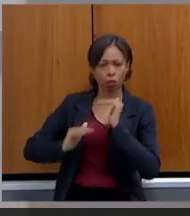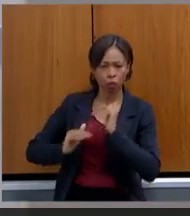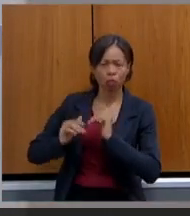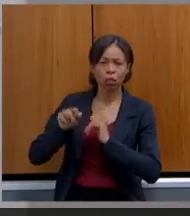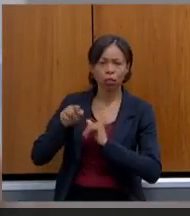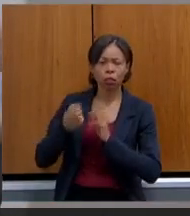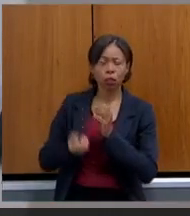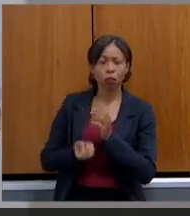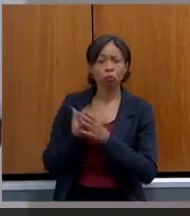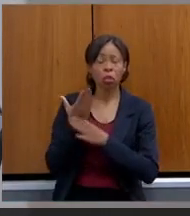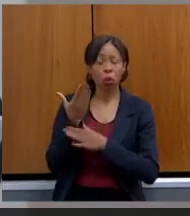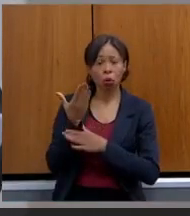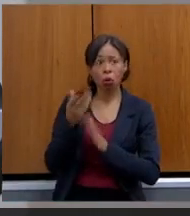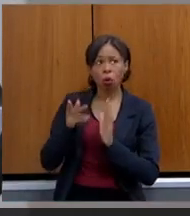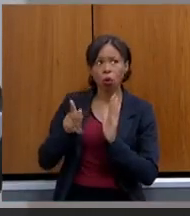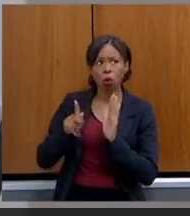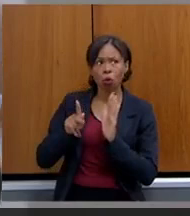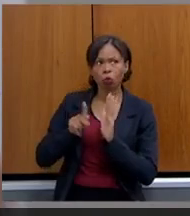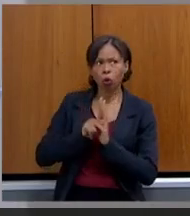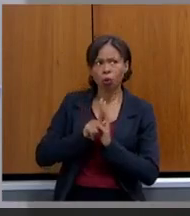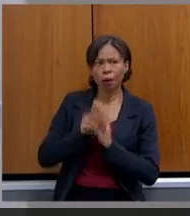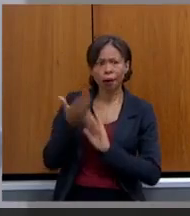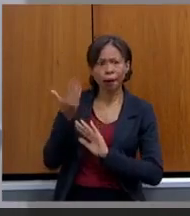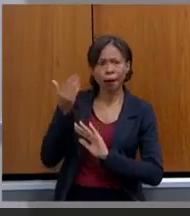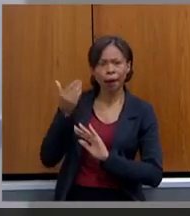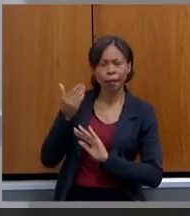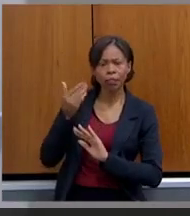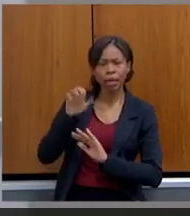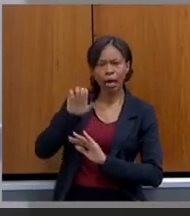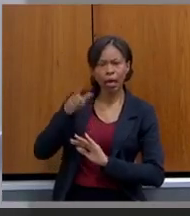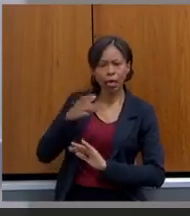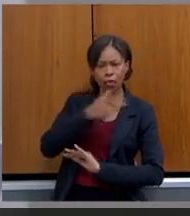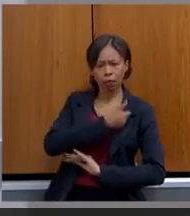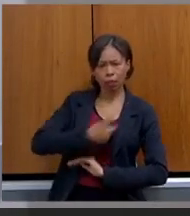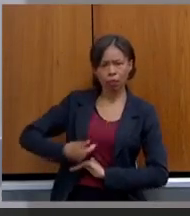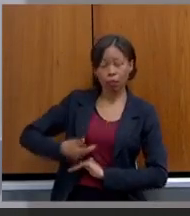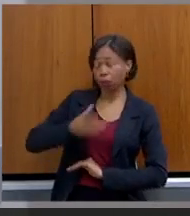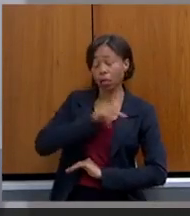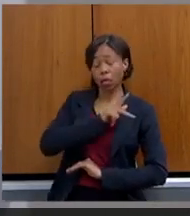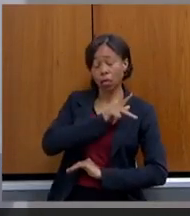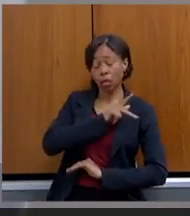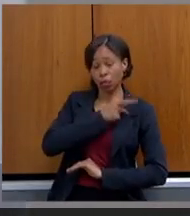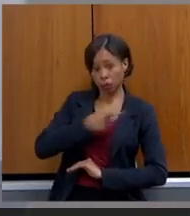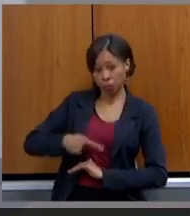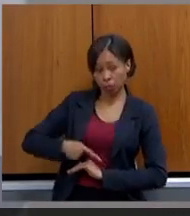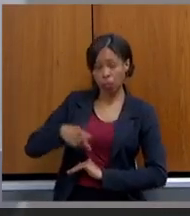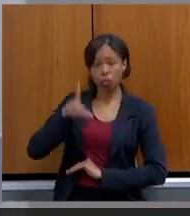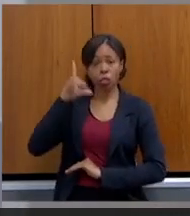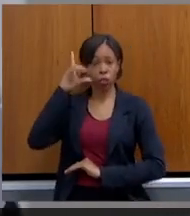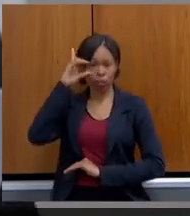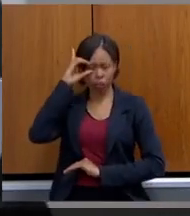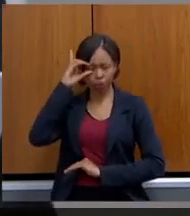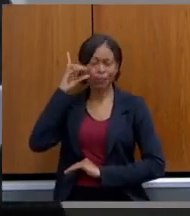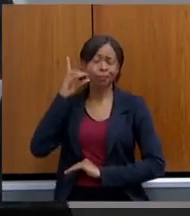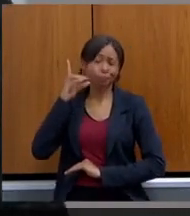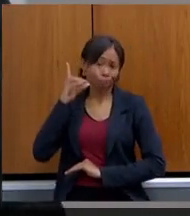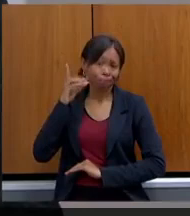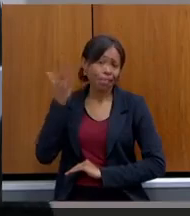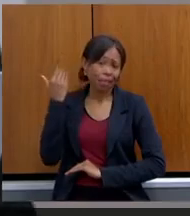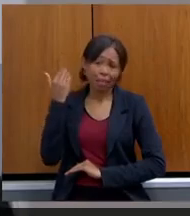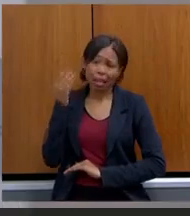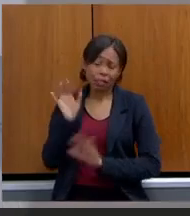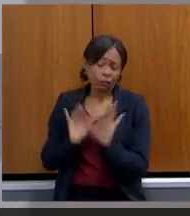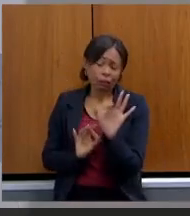é da presidente Dilma e que não foi planejado daquela época o que que